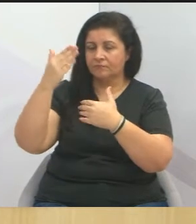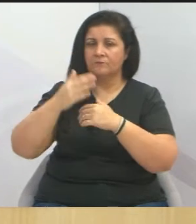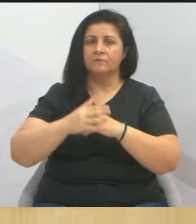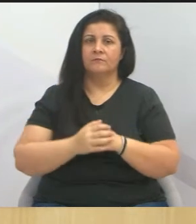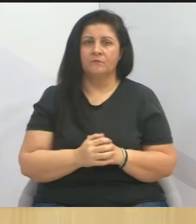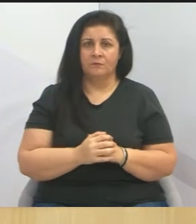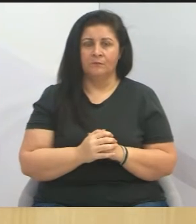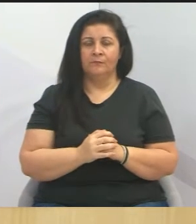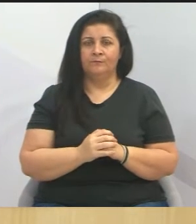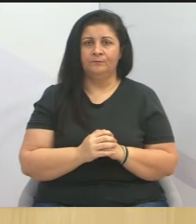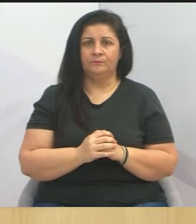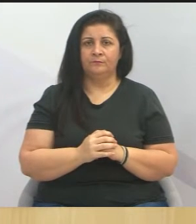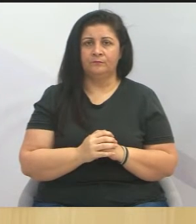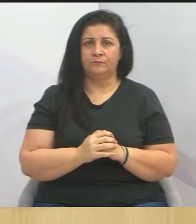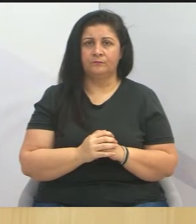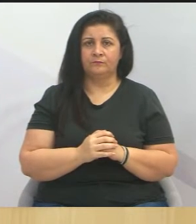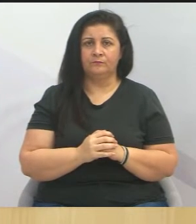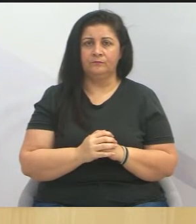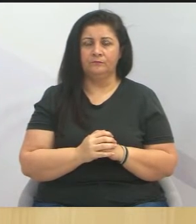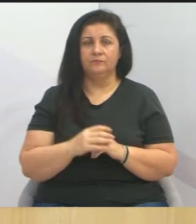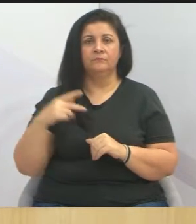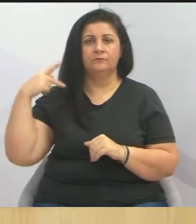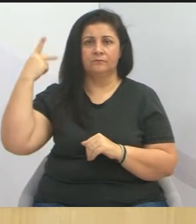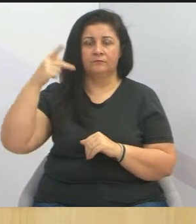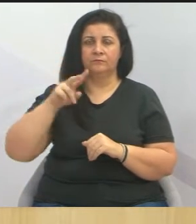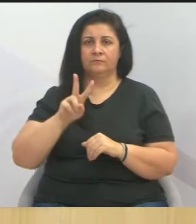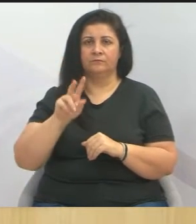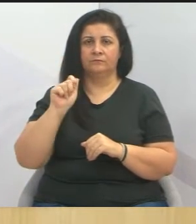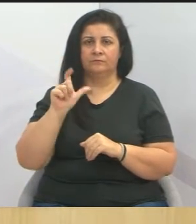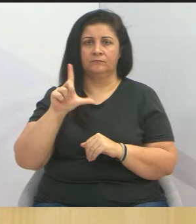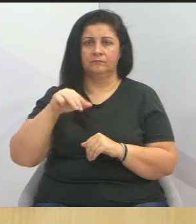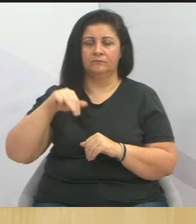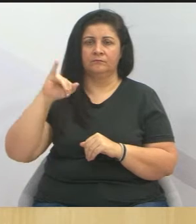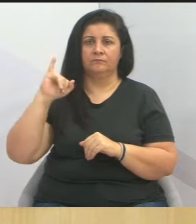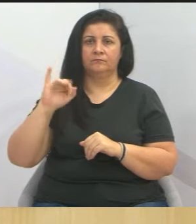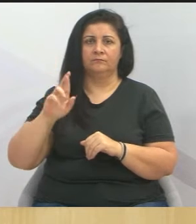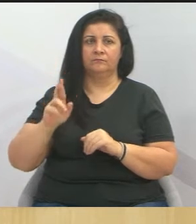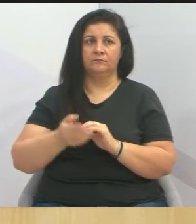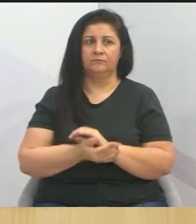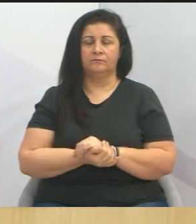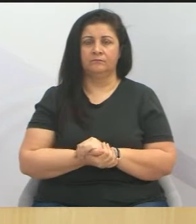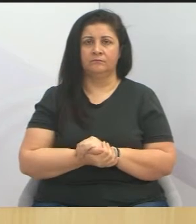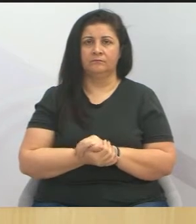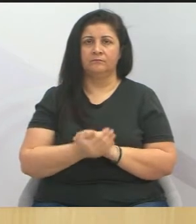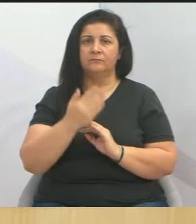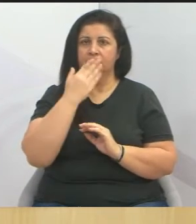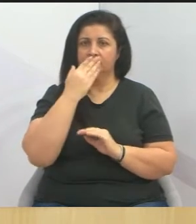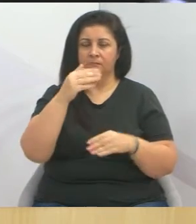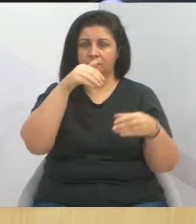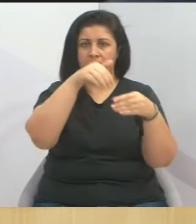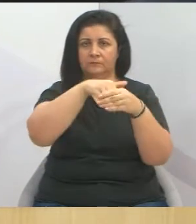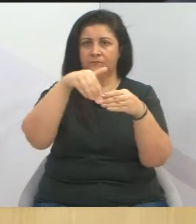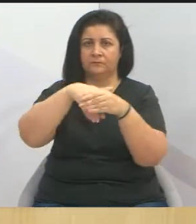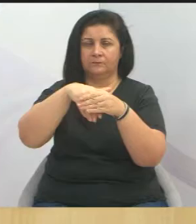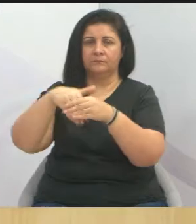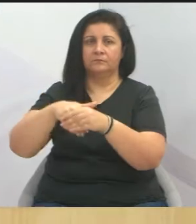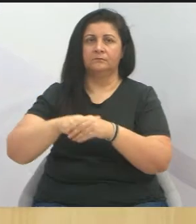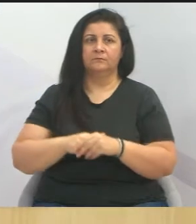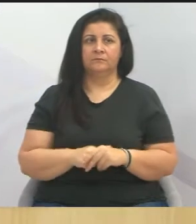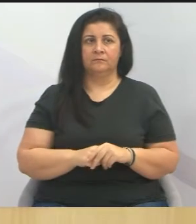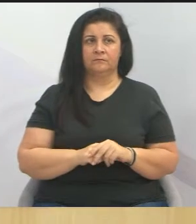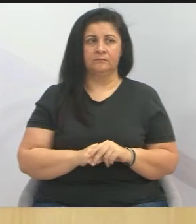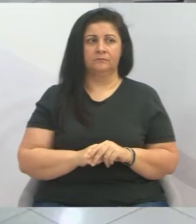dispensada subscrevemos autoria Vereador Valmir do Parque meia-lua senhor presidente Bom dia de votação